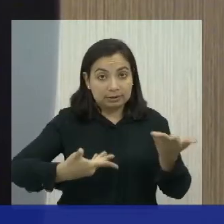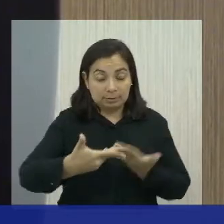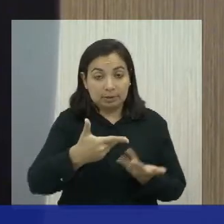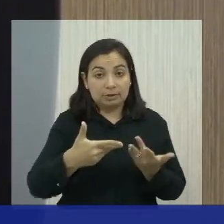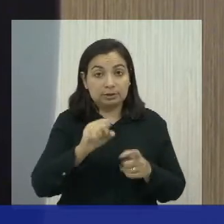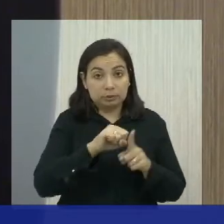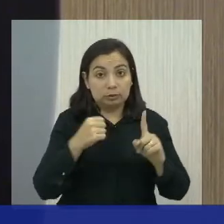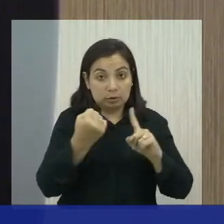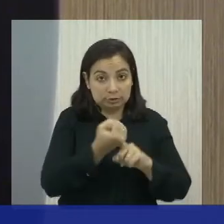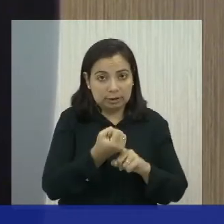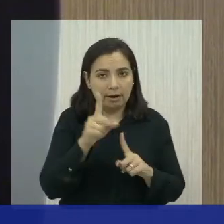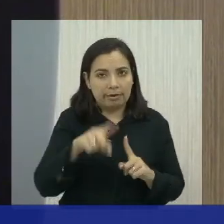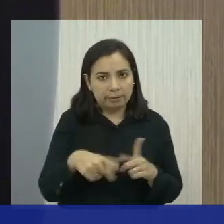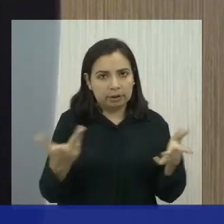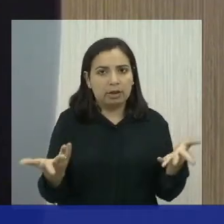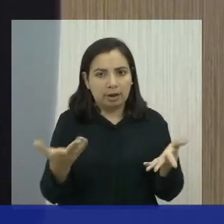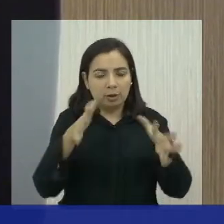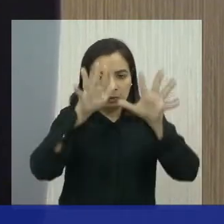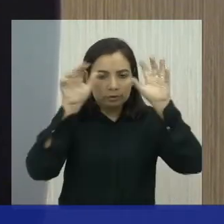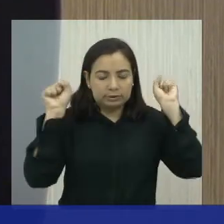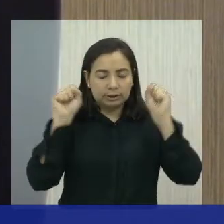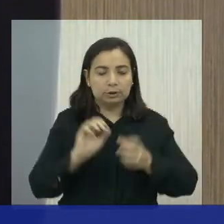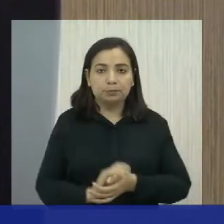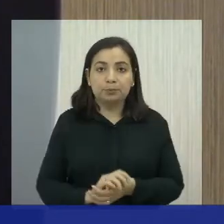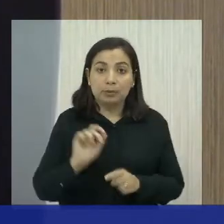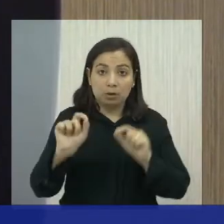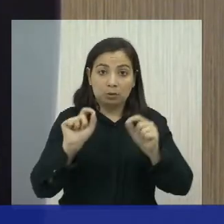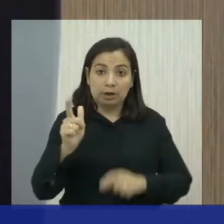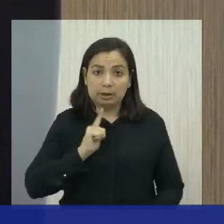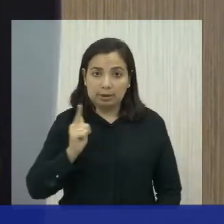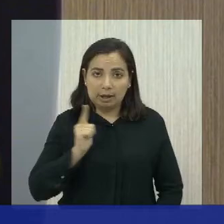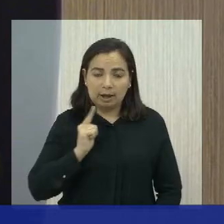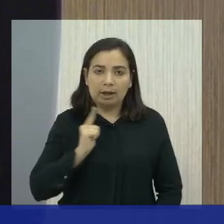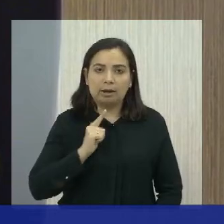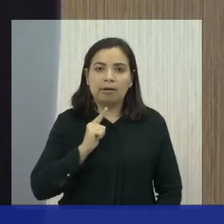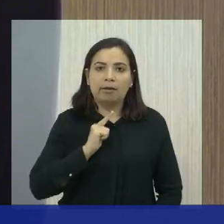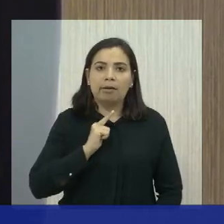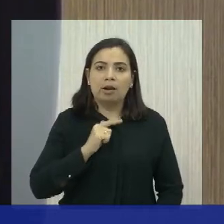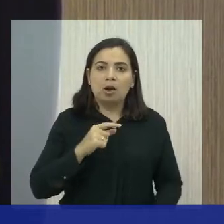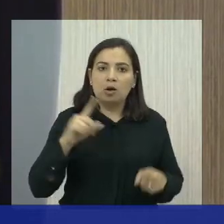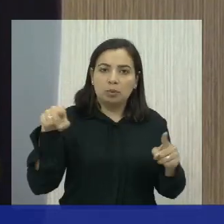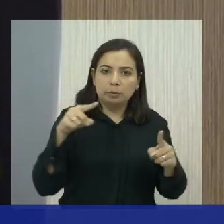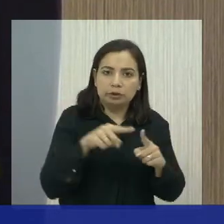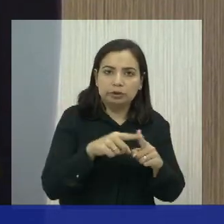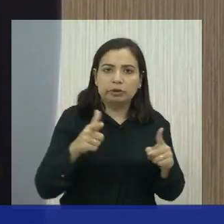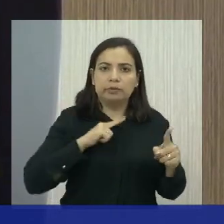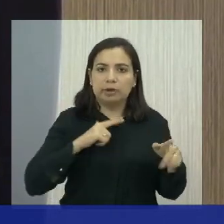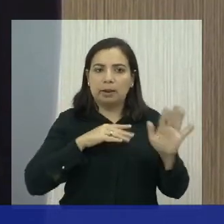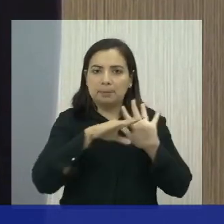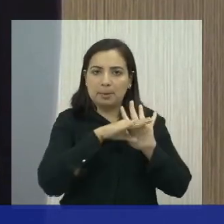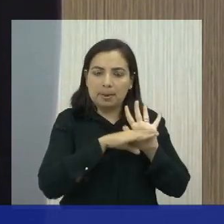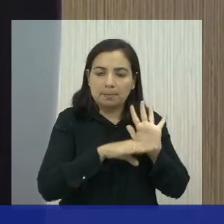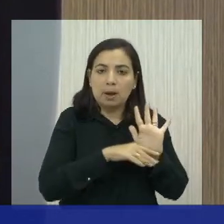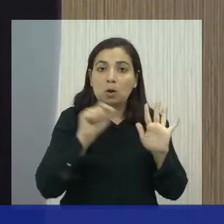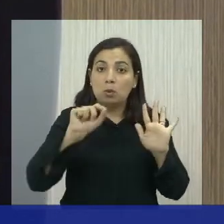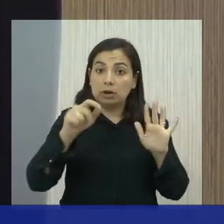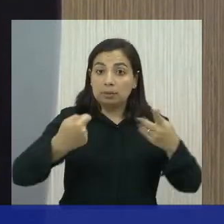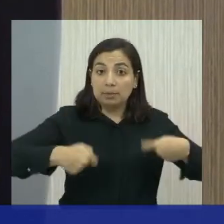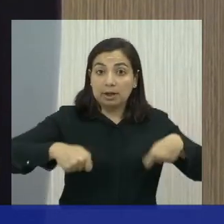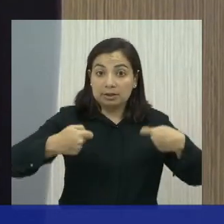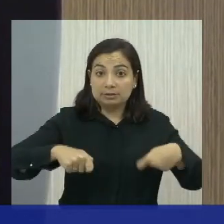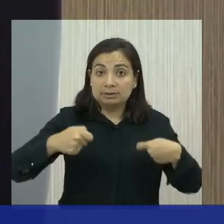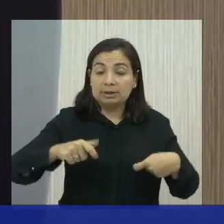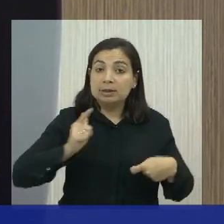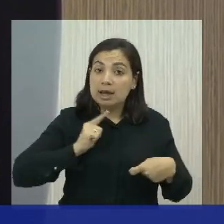federal, e que lá estabelece várias diretrizes, objetivos, da necessidade da participação